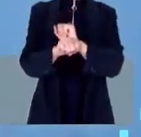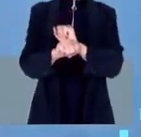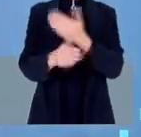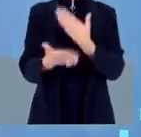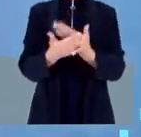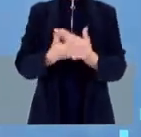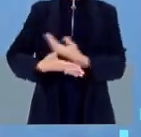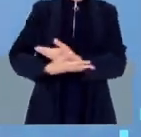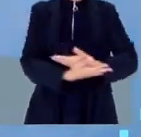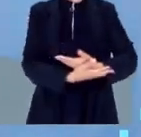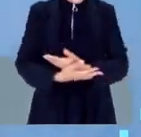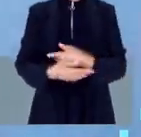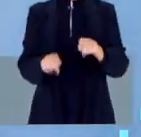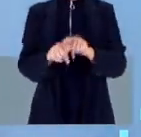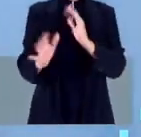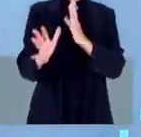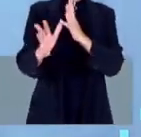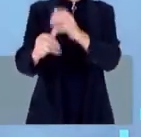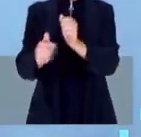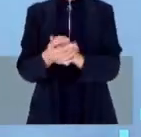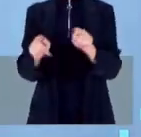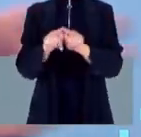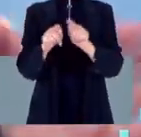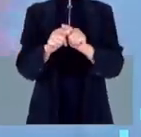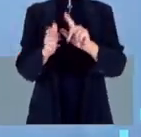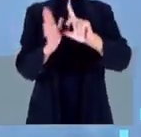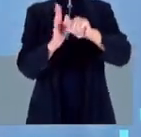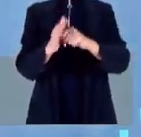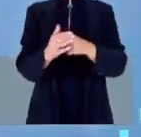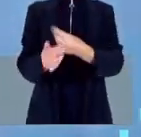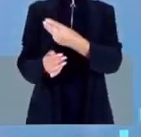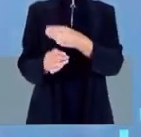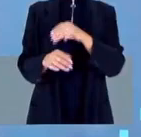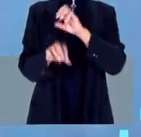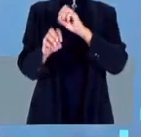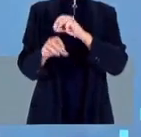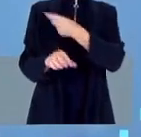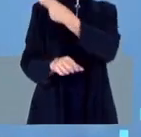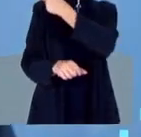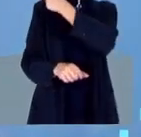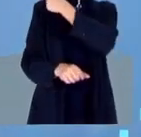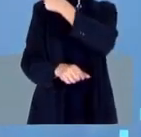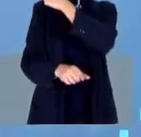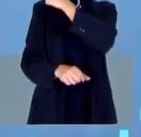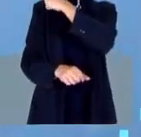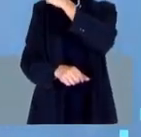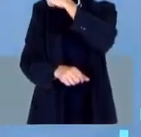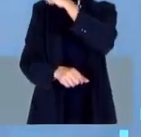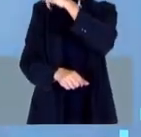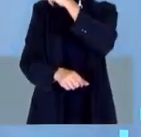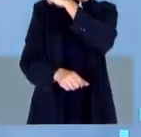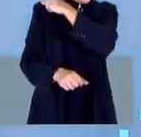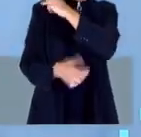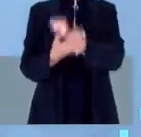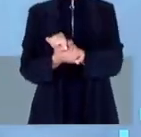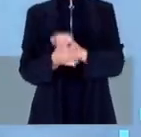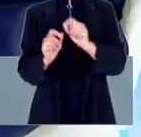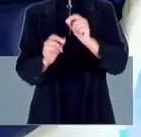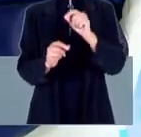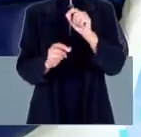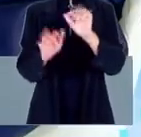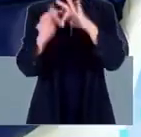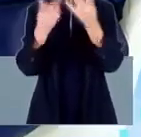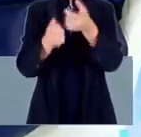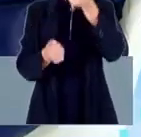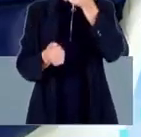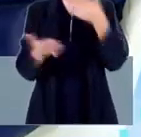nas creches e vamos pular um pouquinho lá para o ensino médio qual é o grande problema da mãe e da avó que tá aí do avô que tá assistindo aí é com